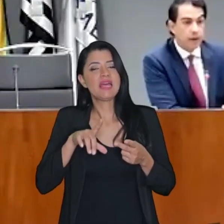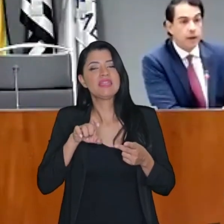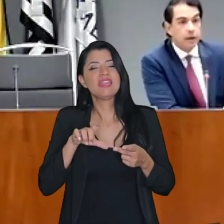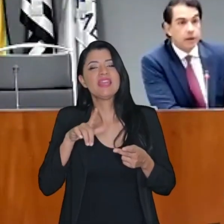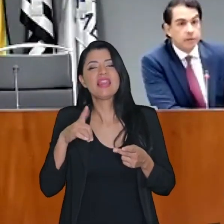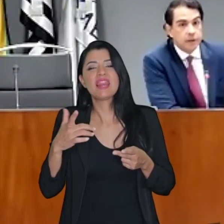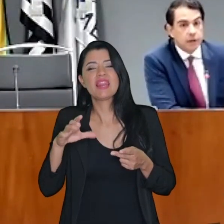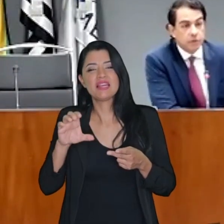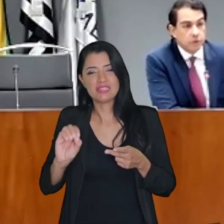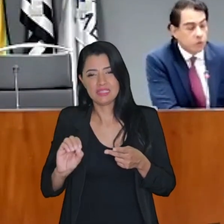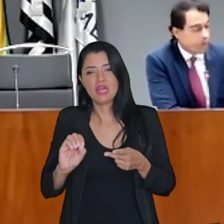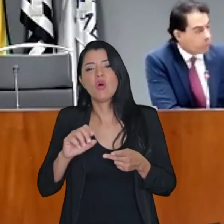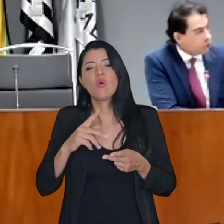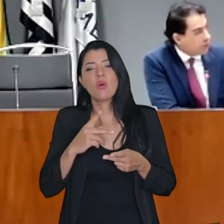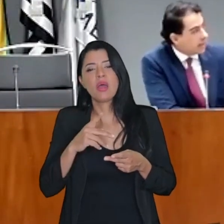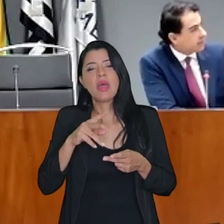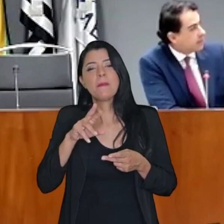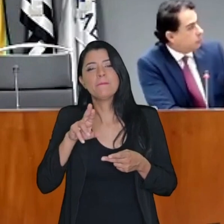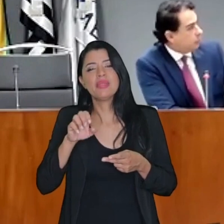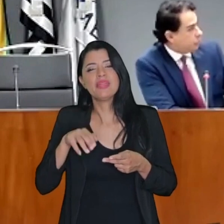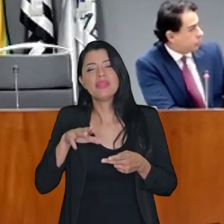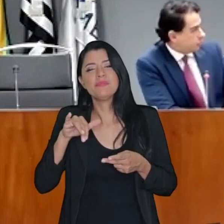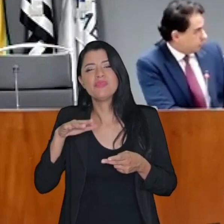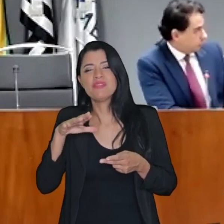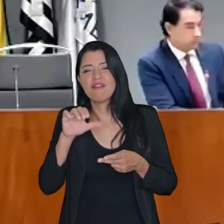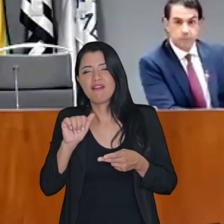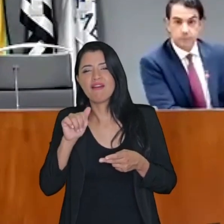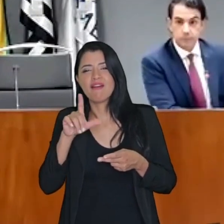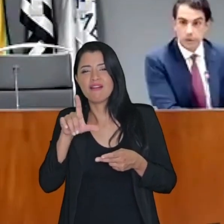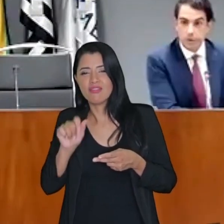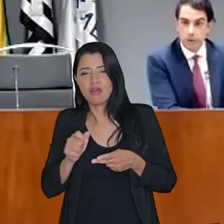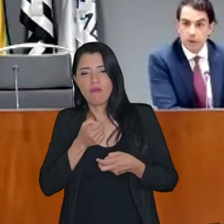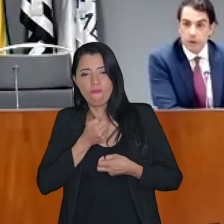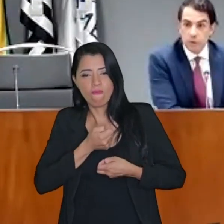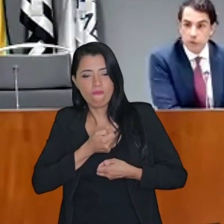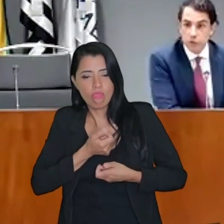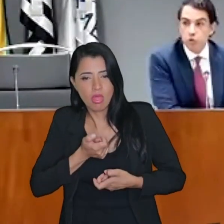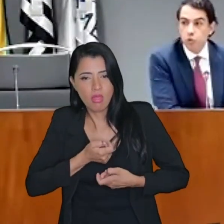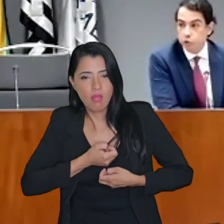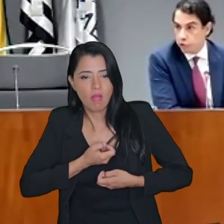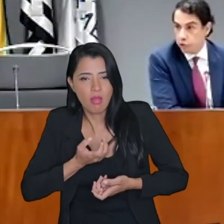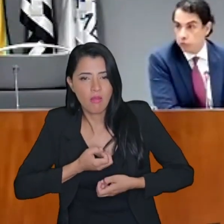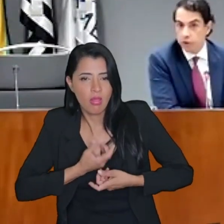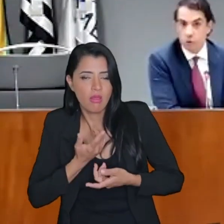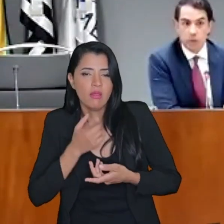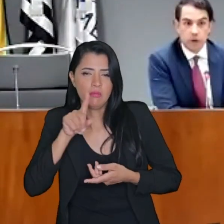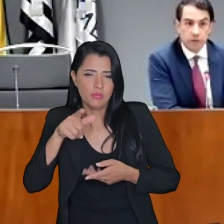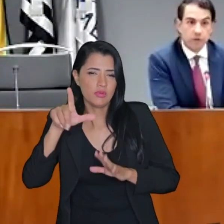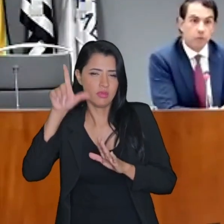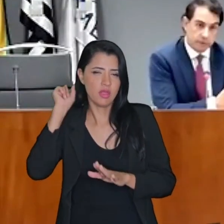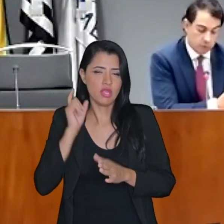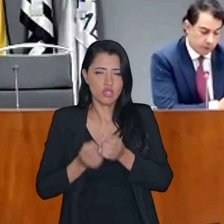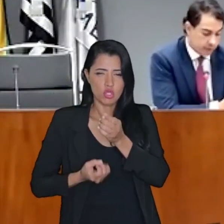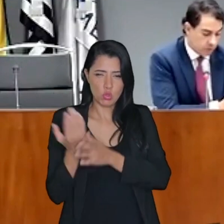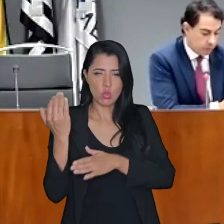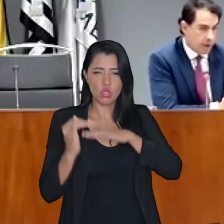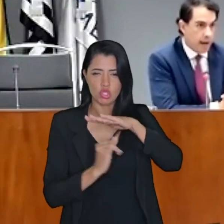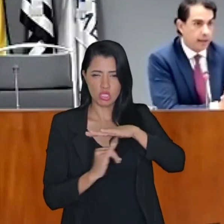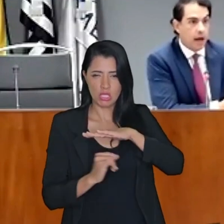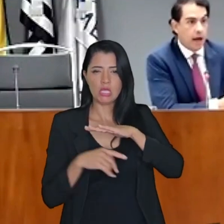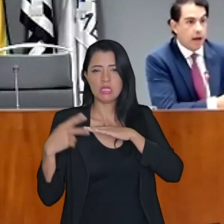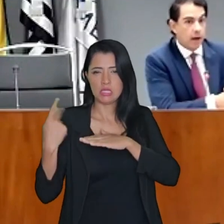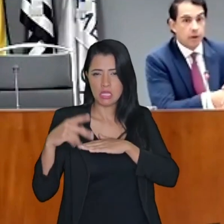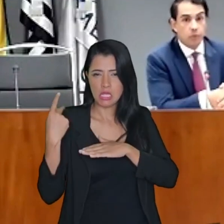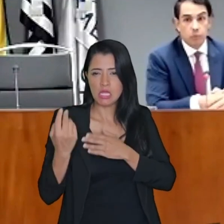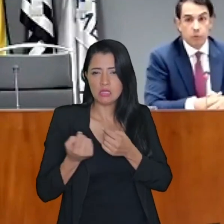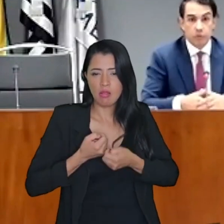né, seria talvez um momento de negação do Instituto. Quando surge o Instituto da Colaboração, então delação